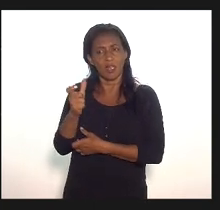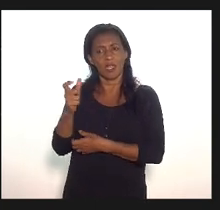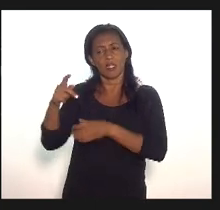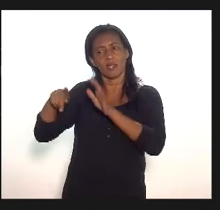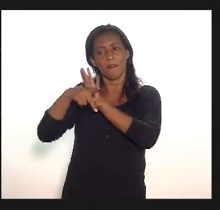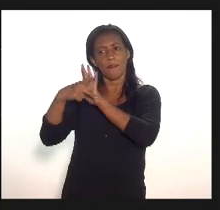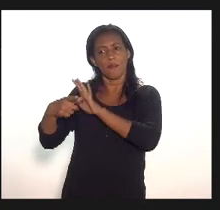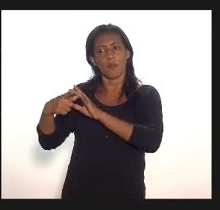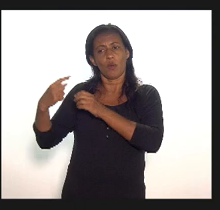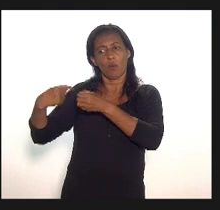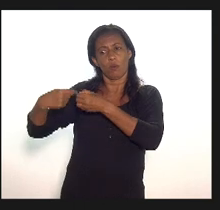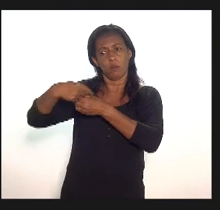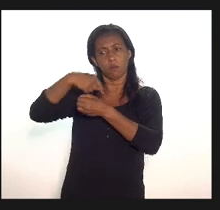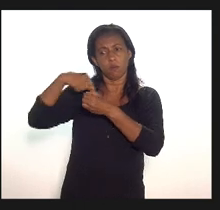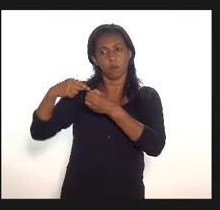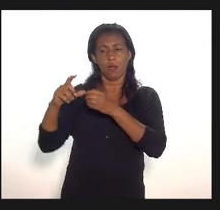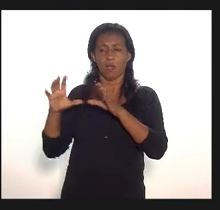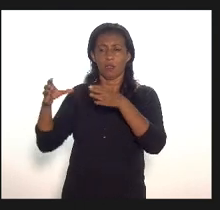região. Certo de que